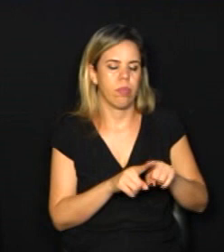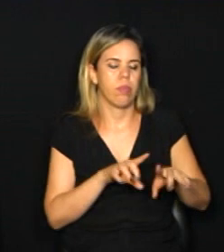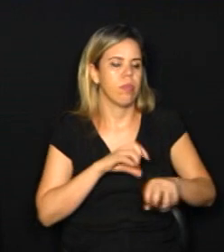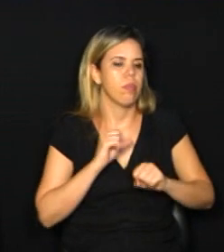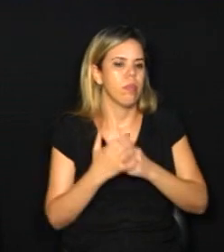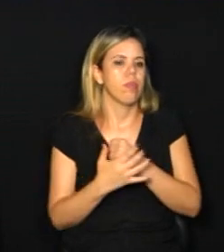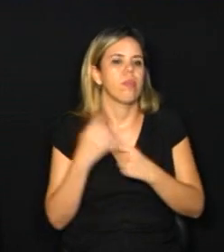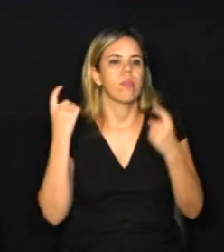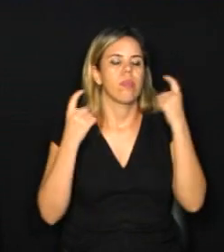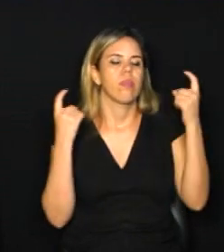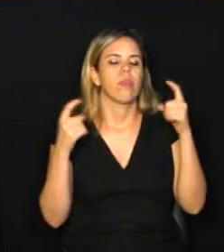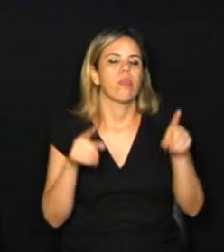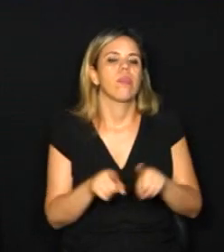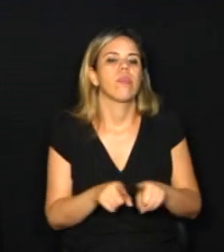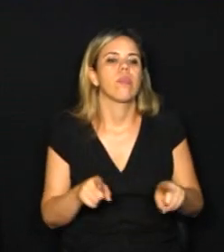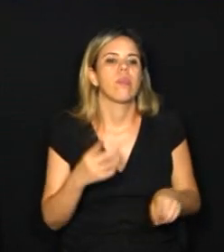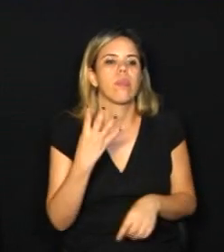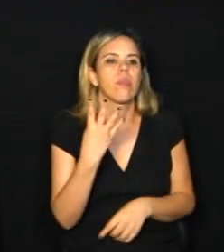preocupa bastante também,